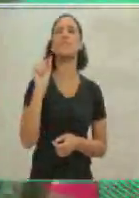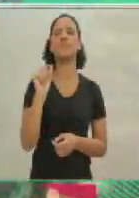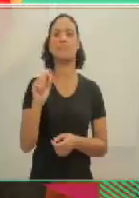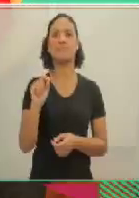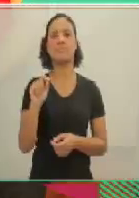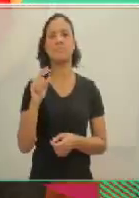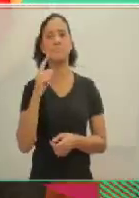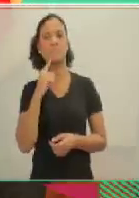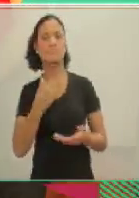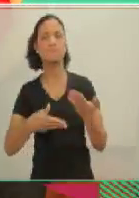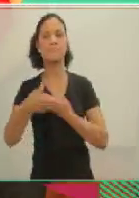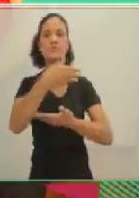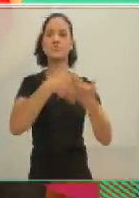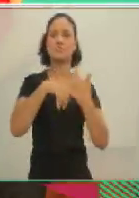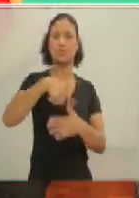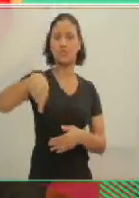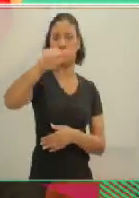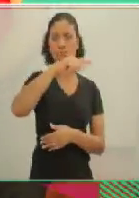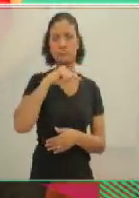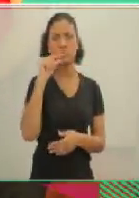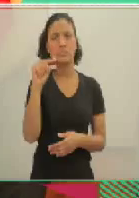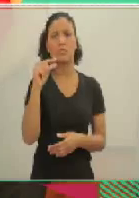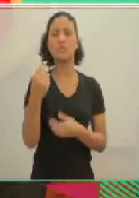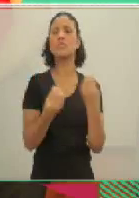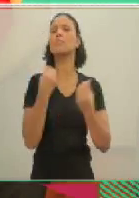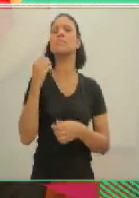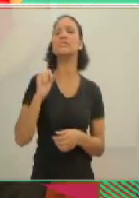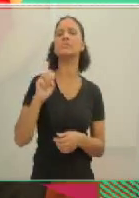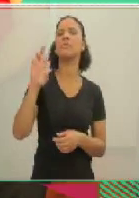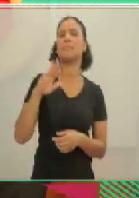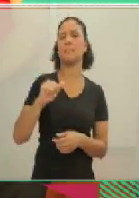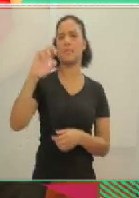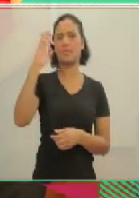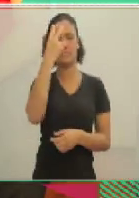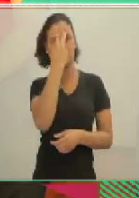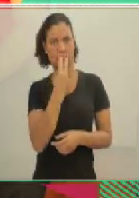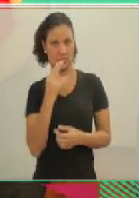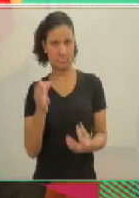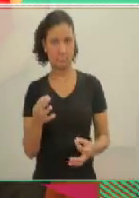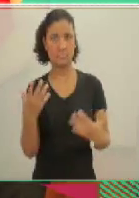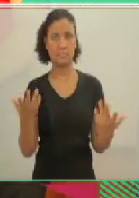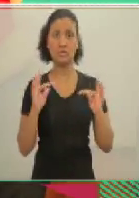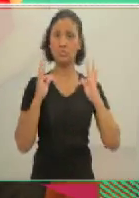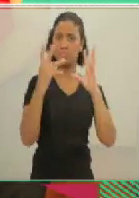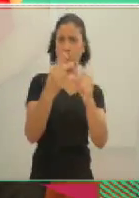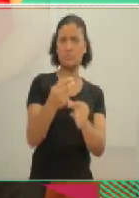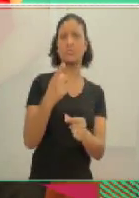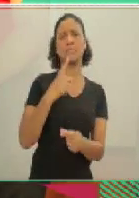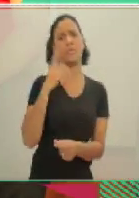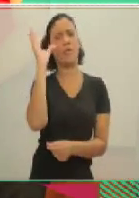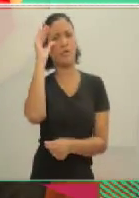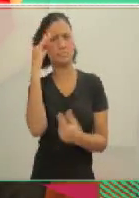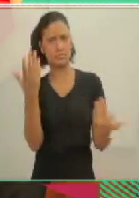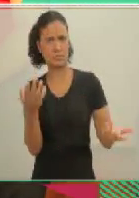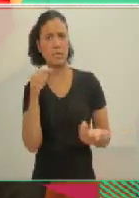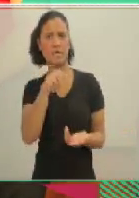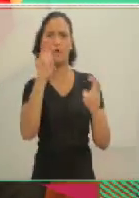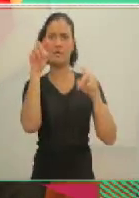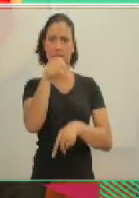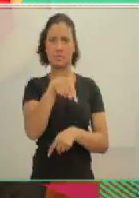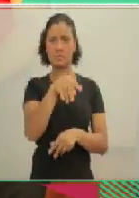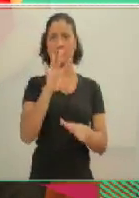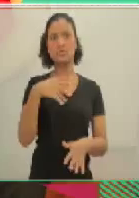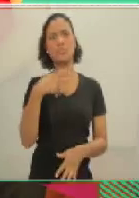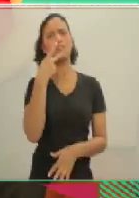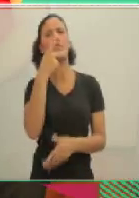oportunidade para partilhar com vocês um pouquinho como é ser uma mãe cega, né? Porque todo mundo deve ter muitas curiosidades a esse respeito. E